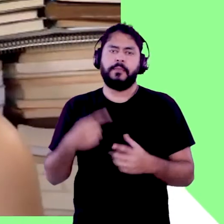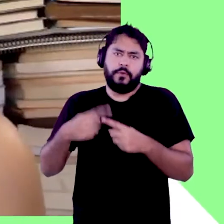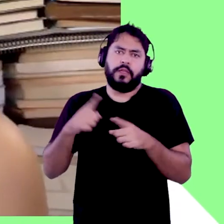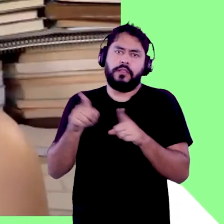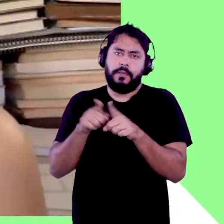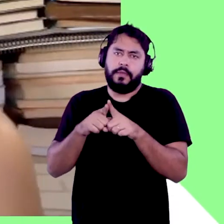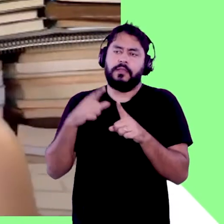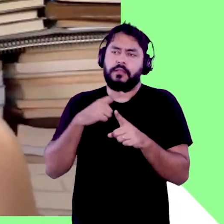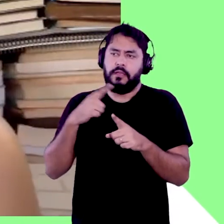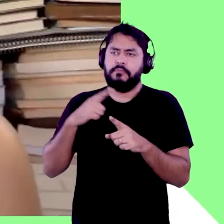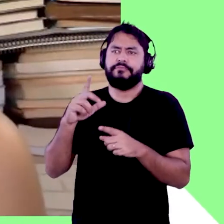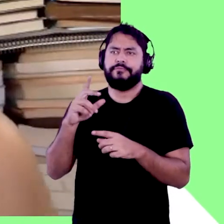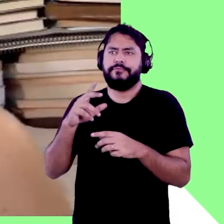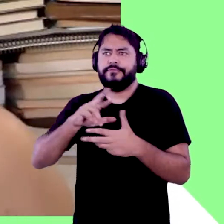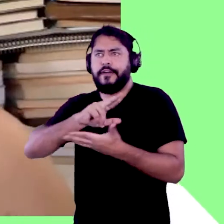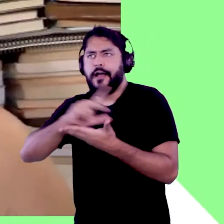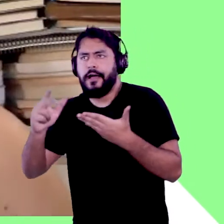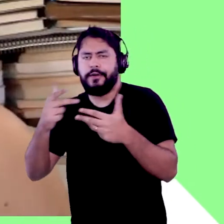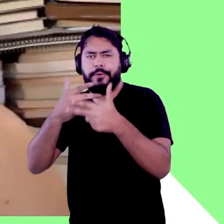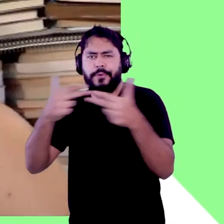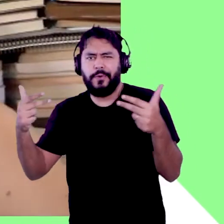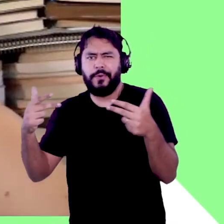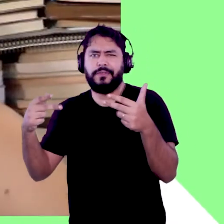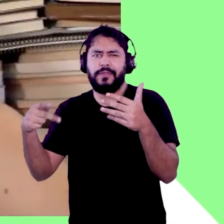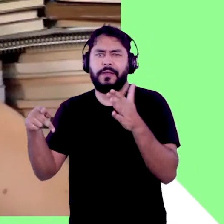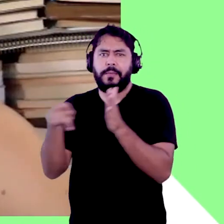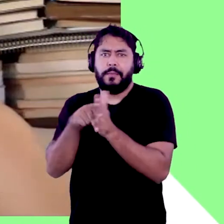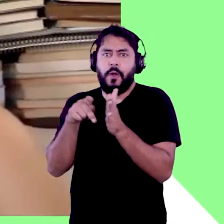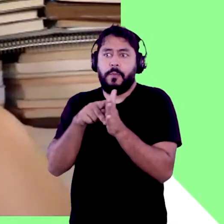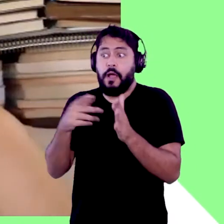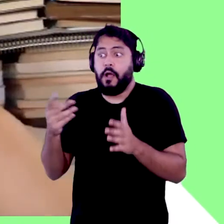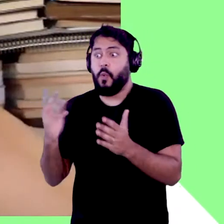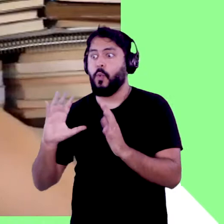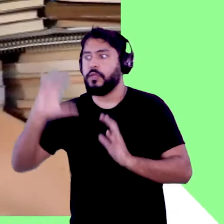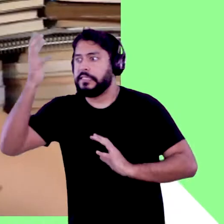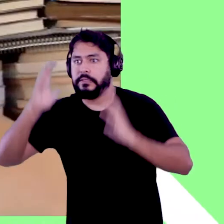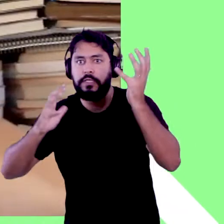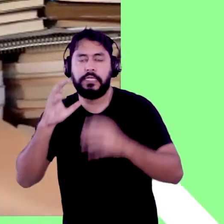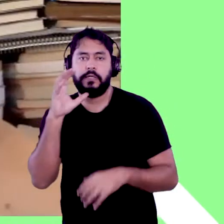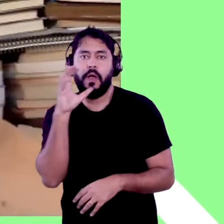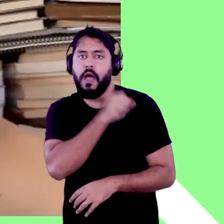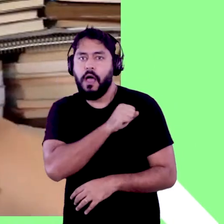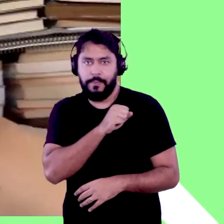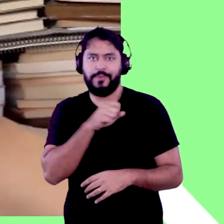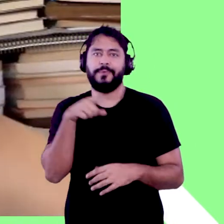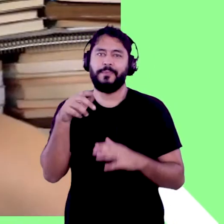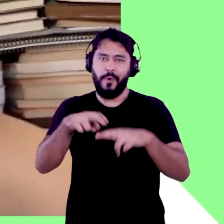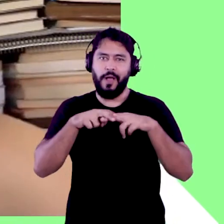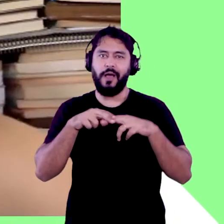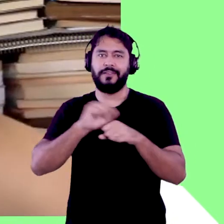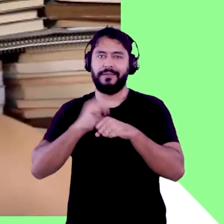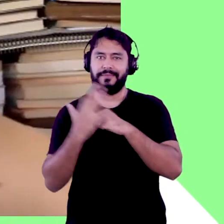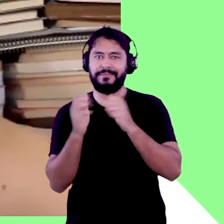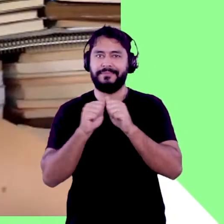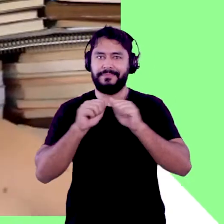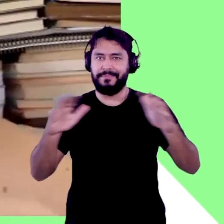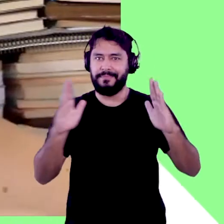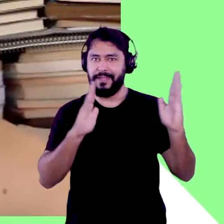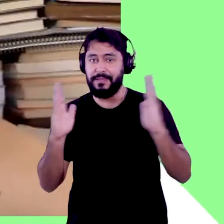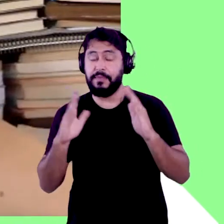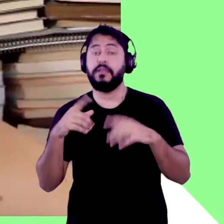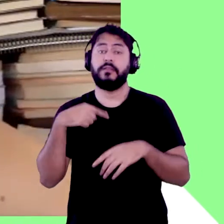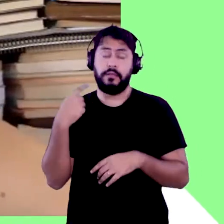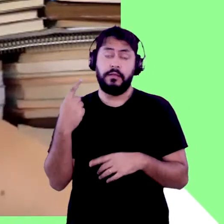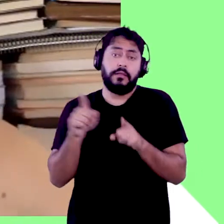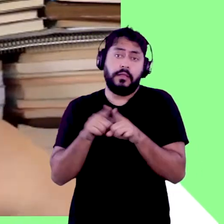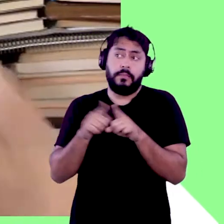devido a esse cenário da pandemia, a gente está reconhecendo, está ficando cada vez mais visível, até pelas